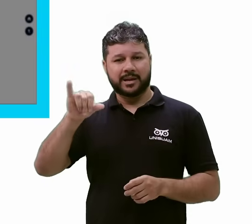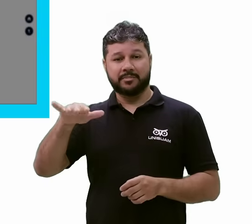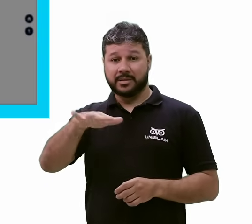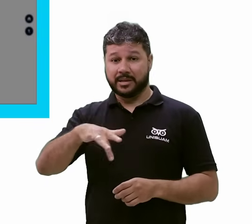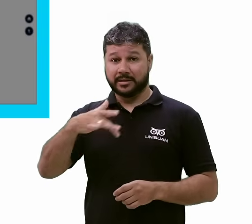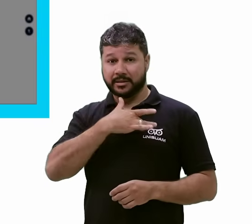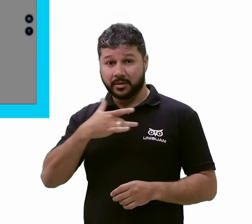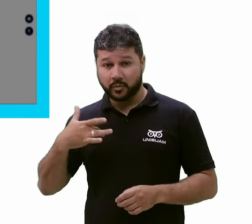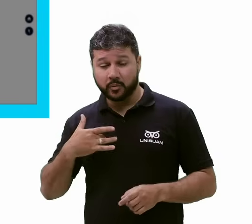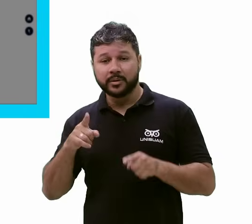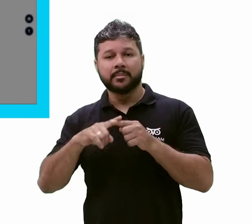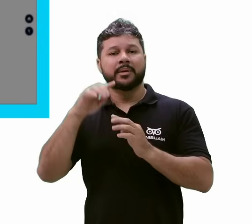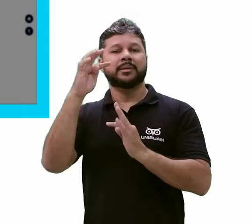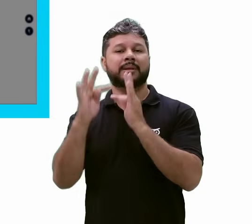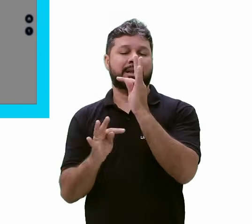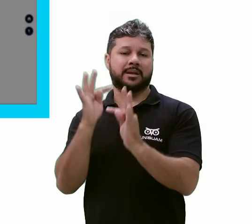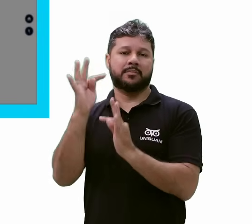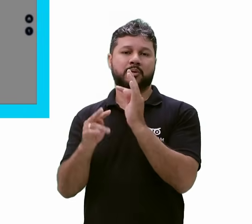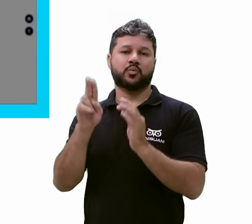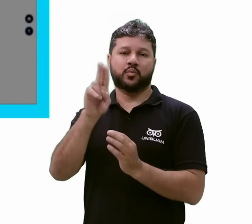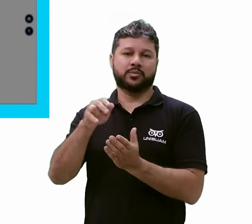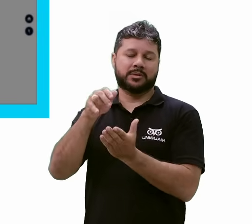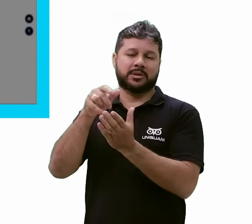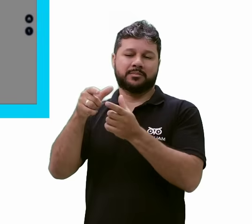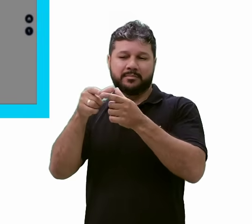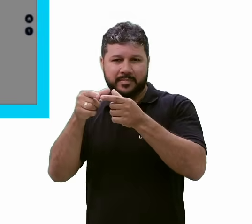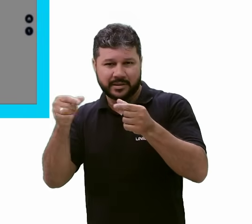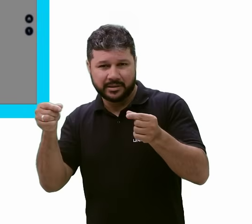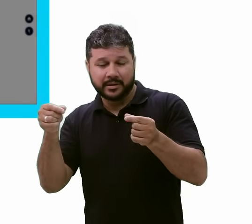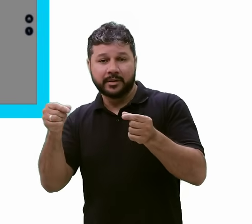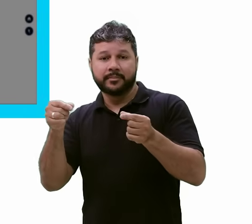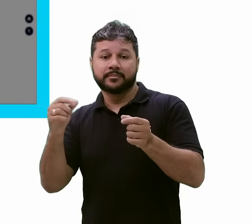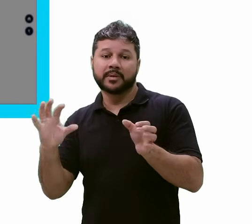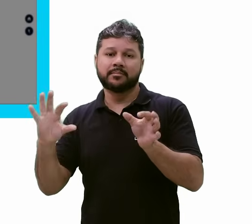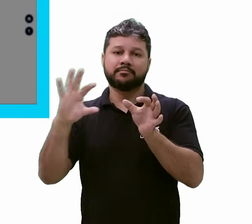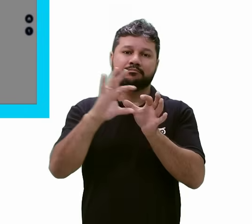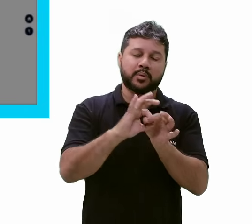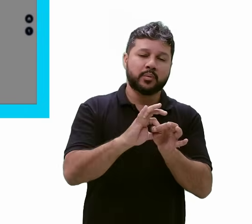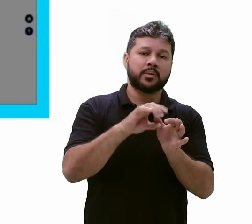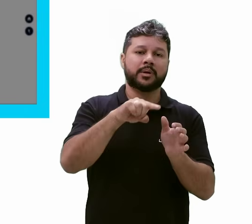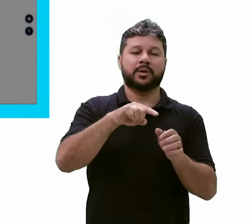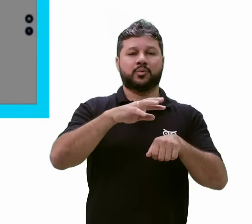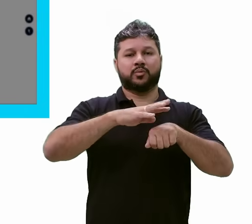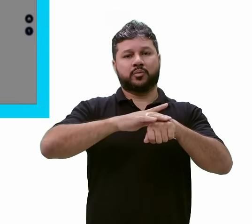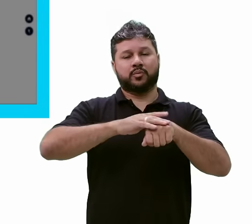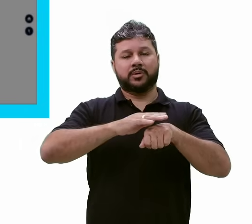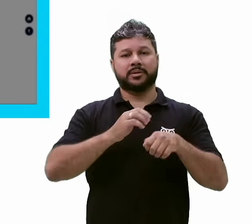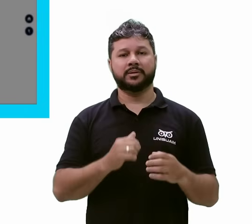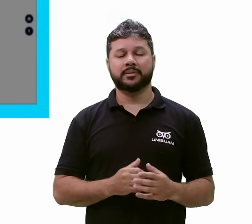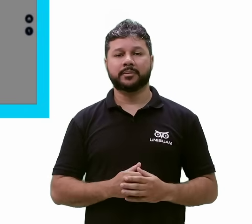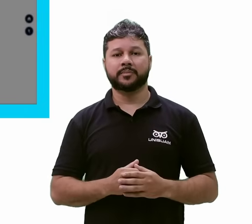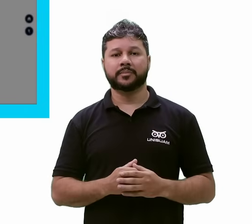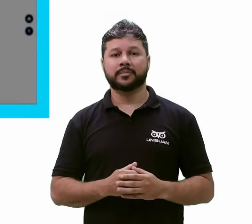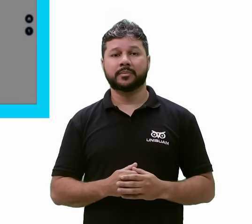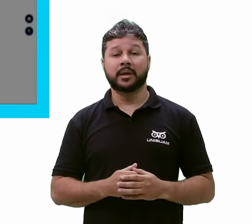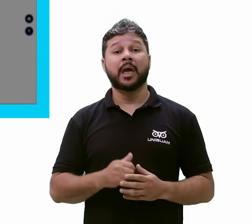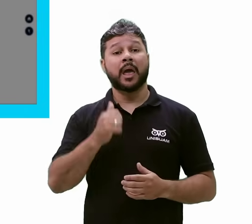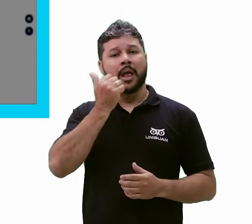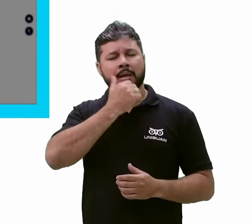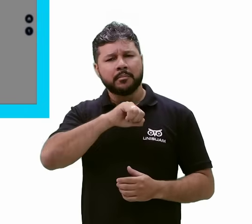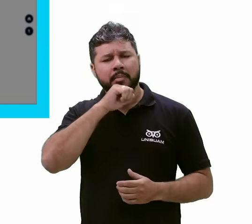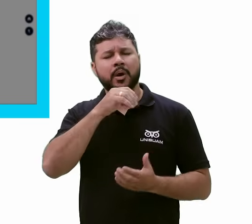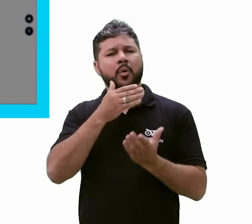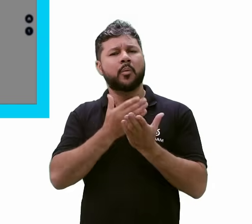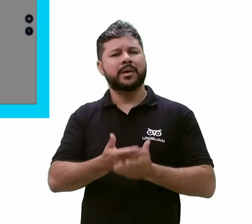cannabis medicinal e sobre o tratamento com essa planta para esse tipo de doenças. E